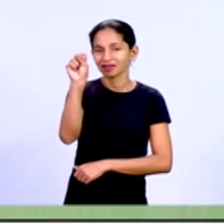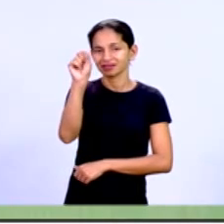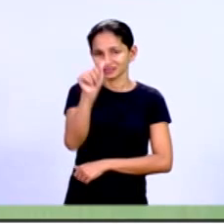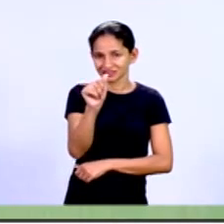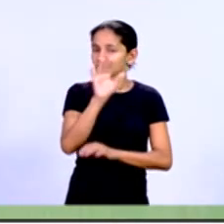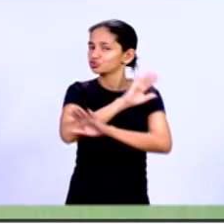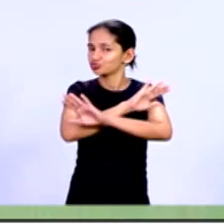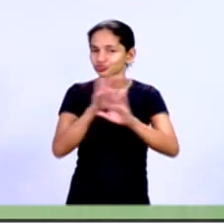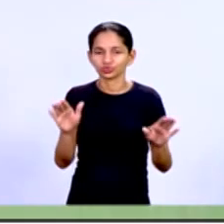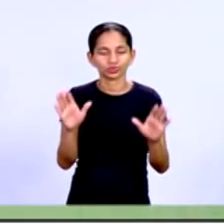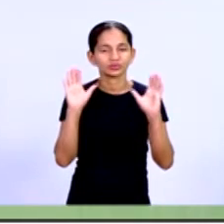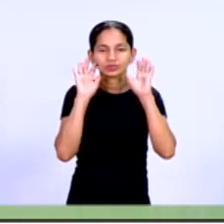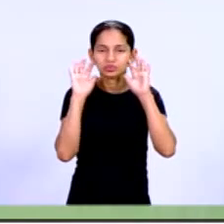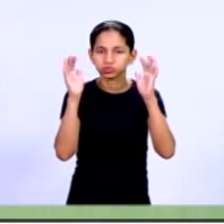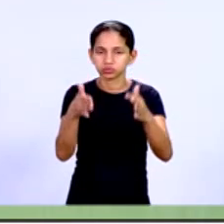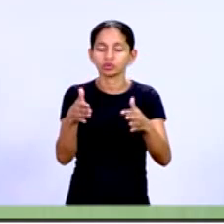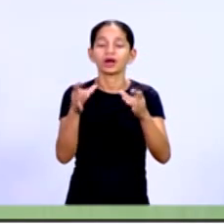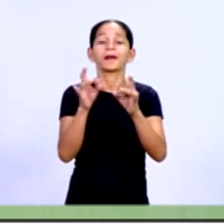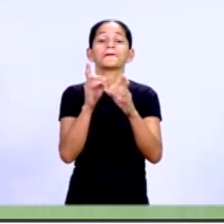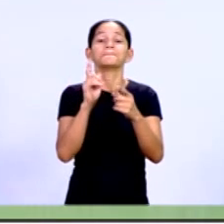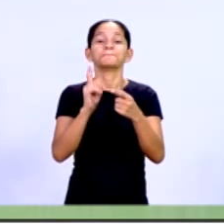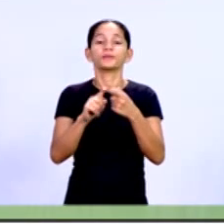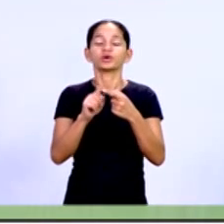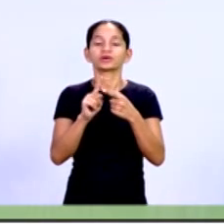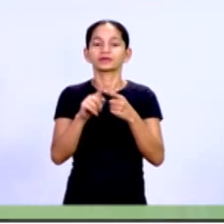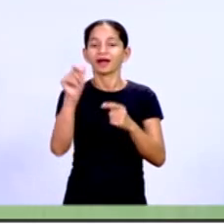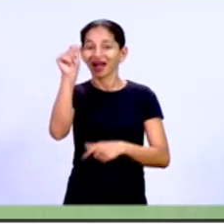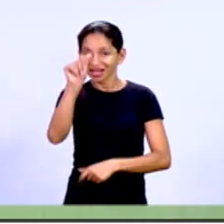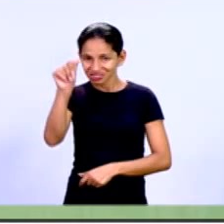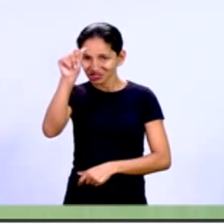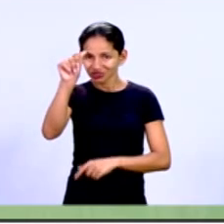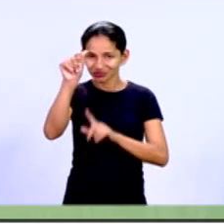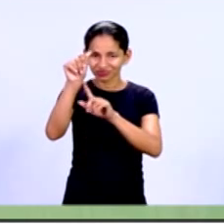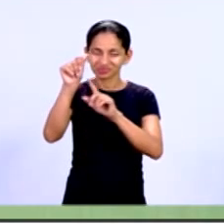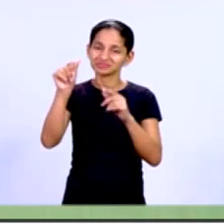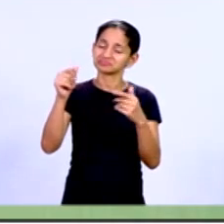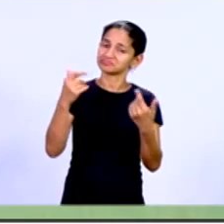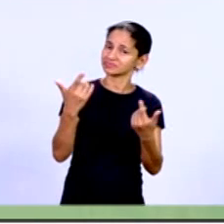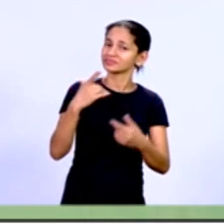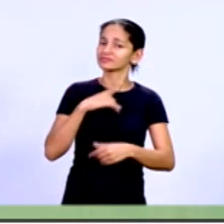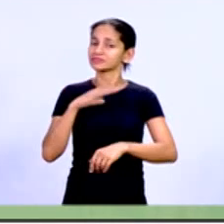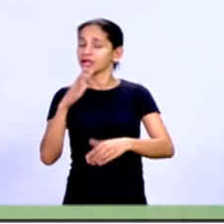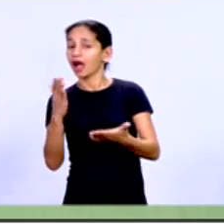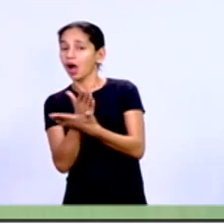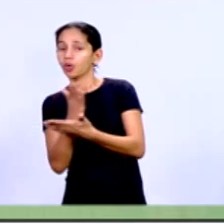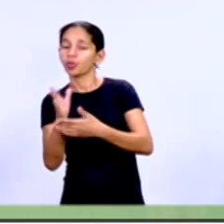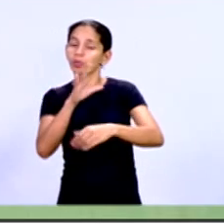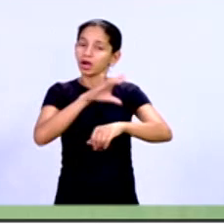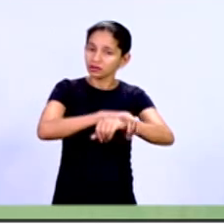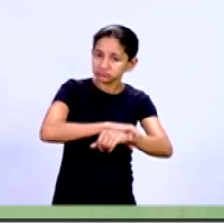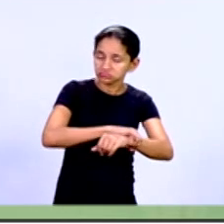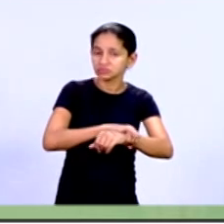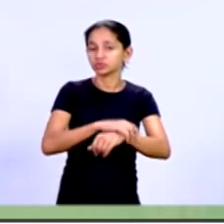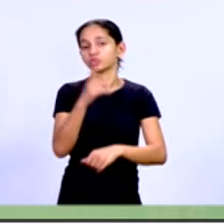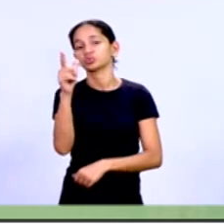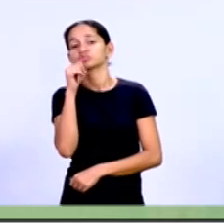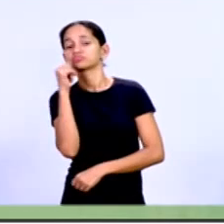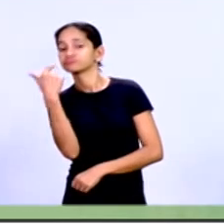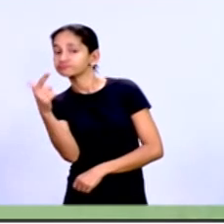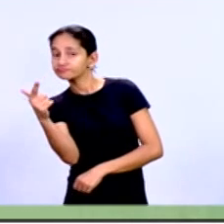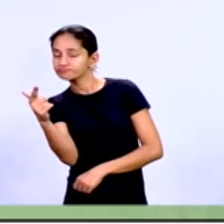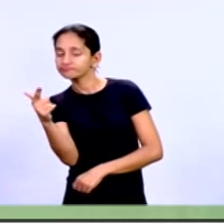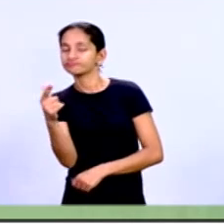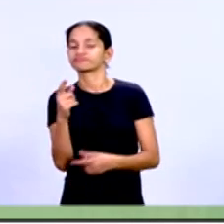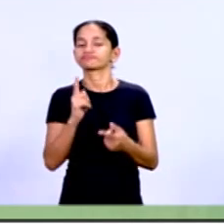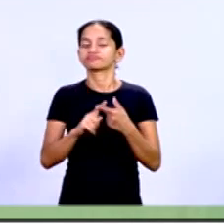capital aberto, com garantia de seu ativo e com ou sem garantia subsidiária da instituição financeira,